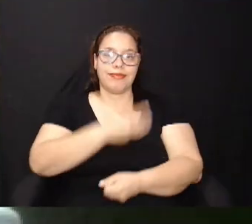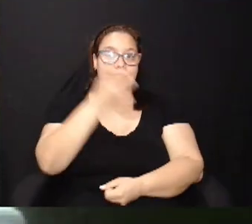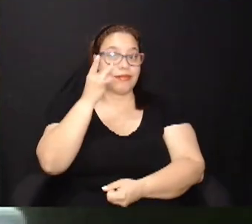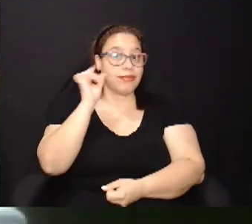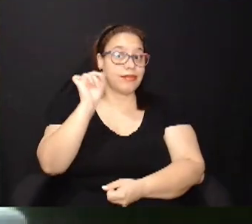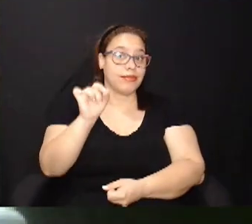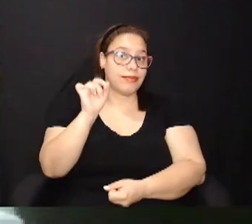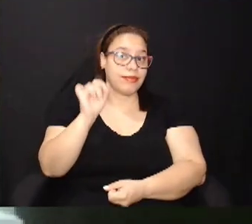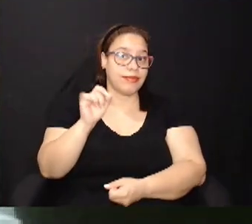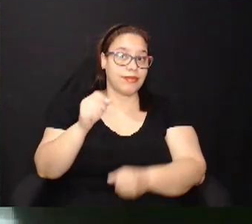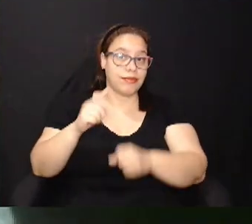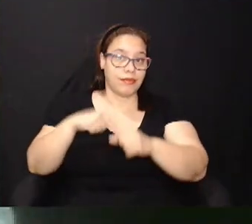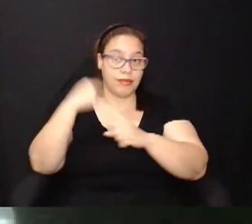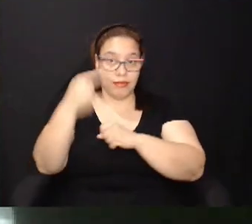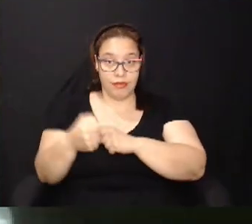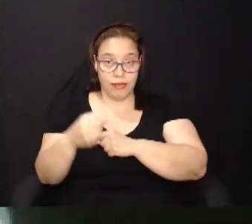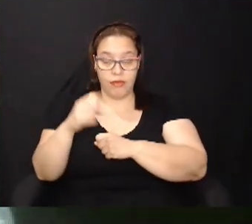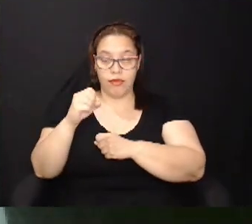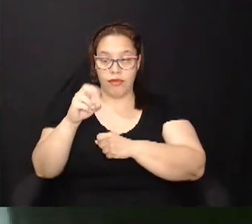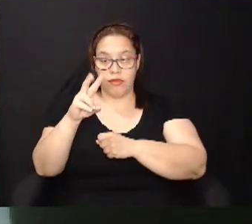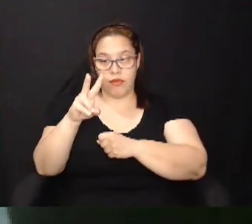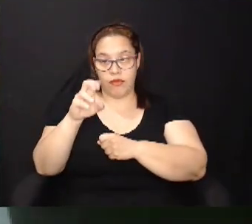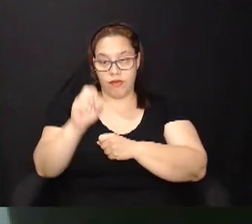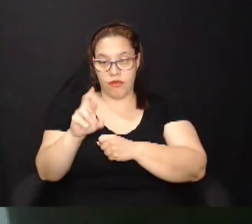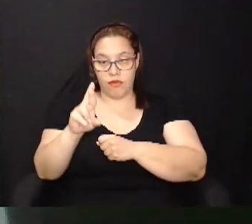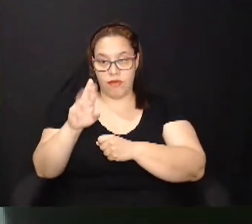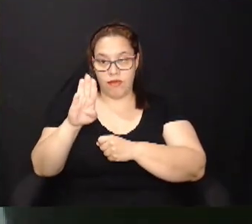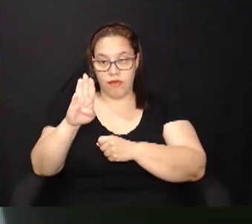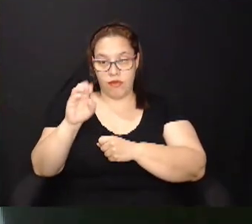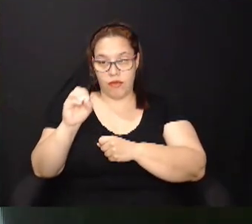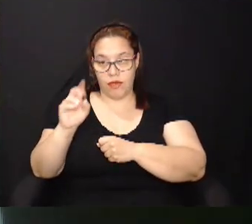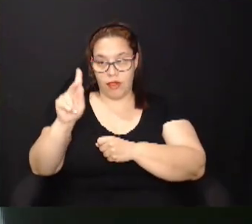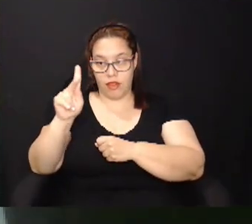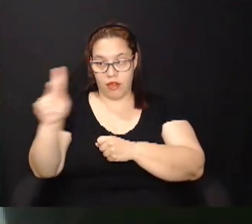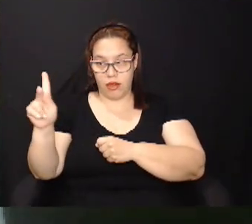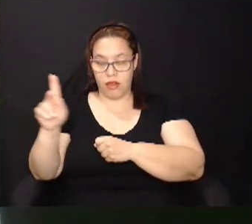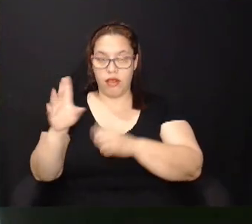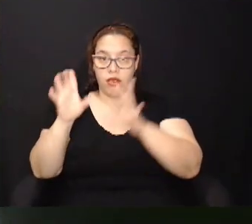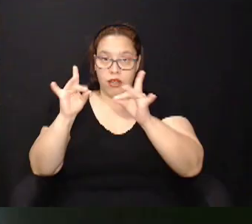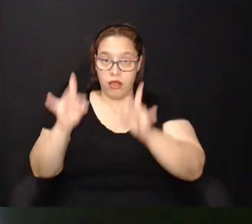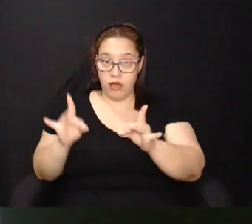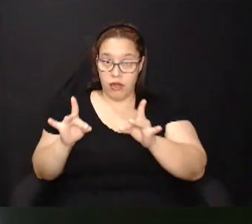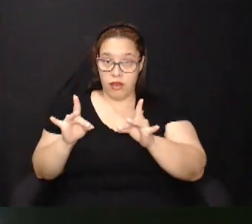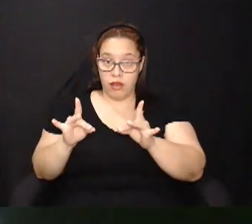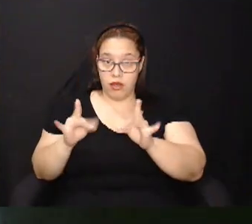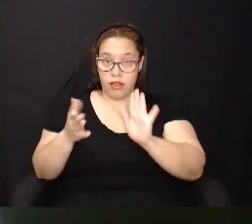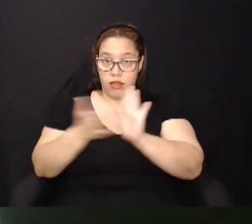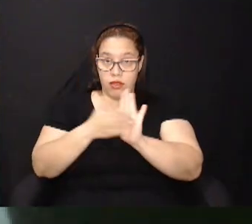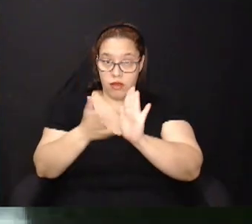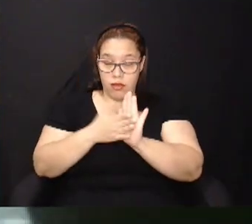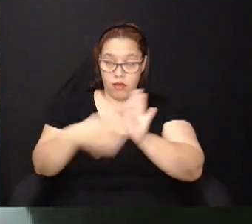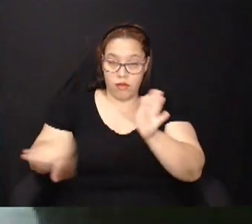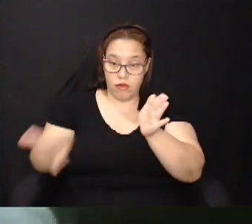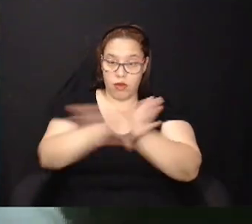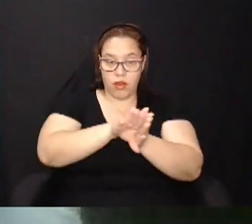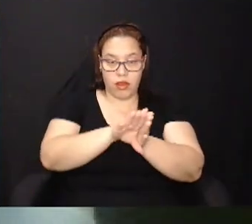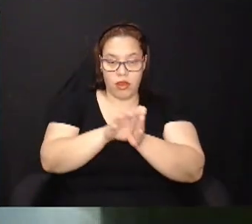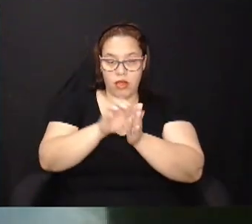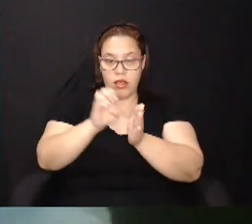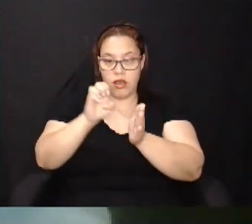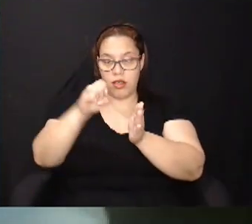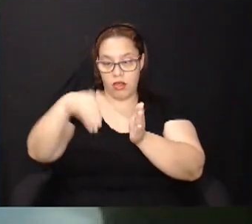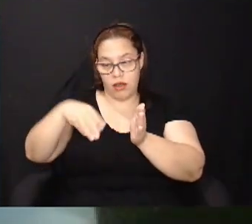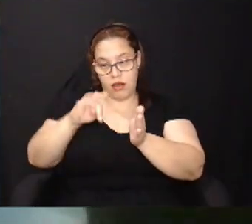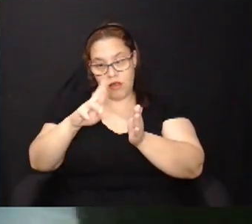passou por overbooking, eu te lembro que ele é uma espécie do gênero preterição de embarque. A preterição de embarque é qualquer